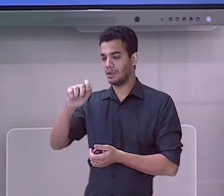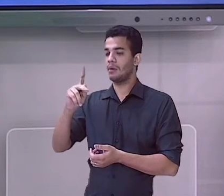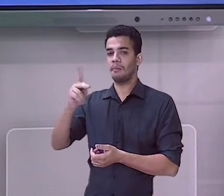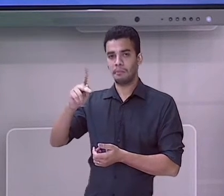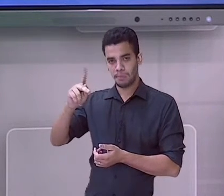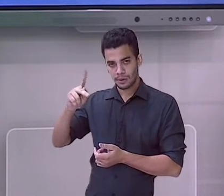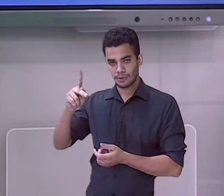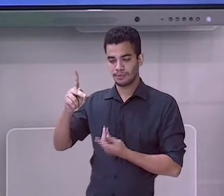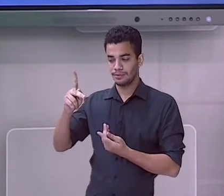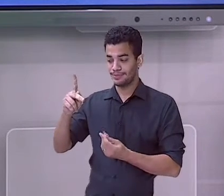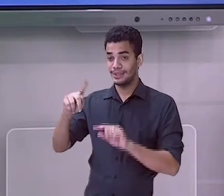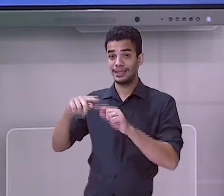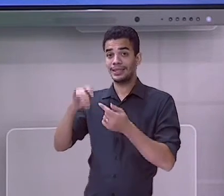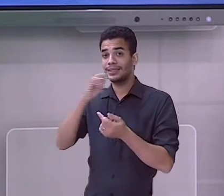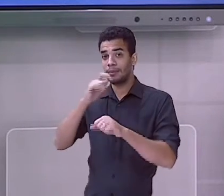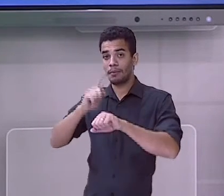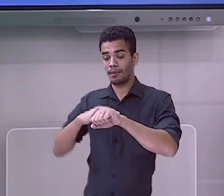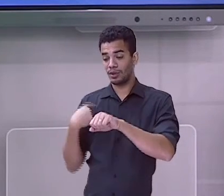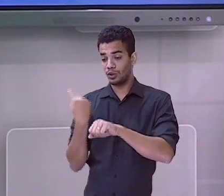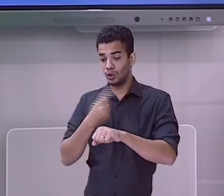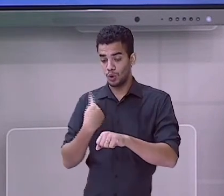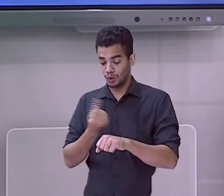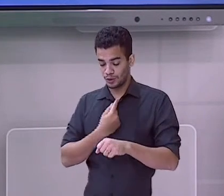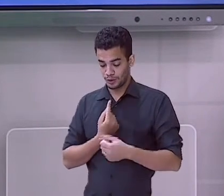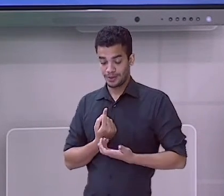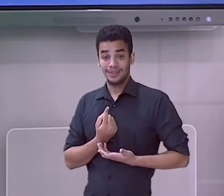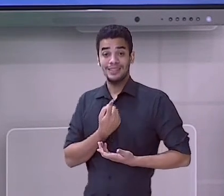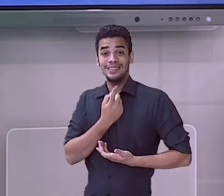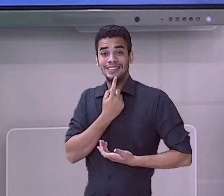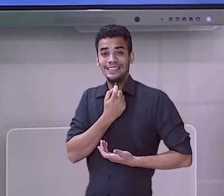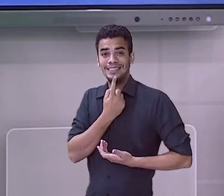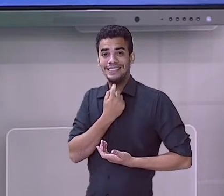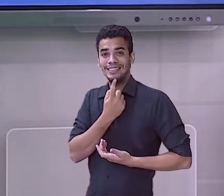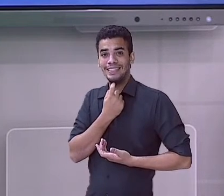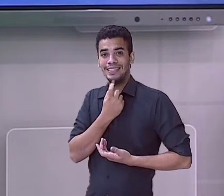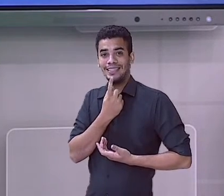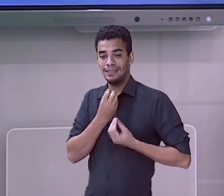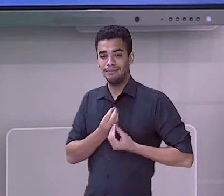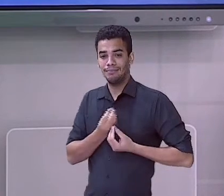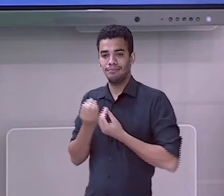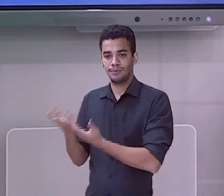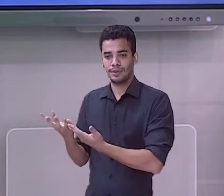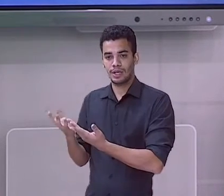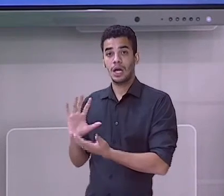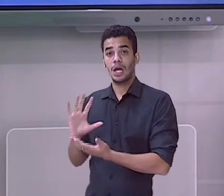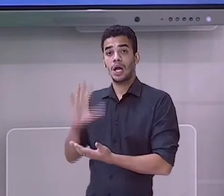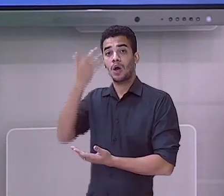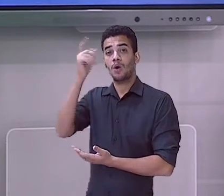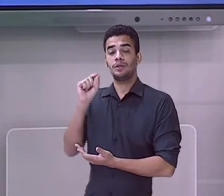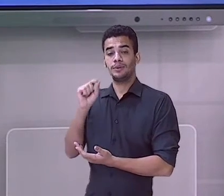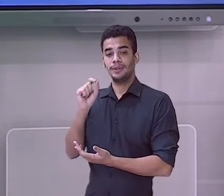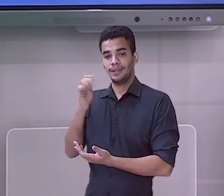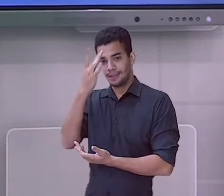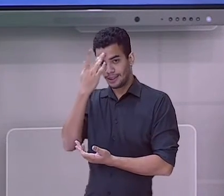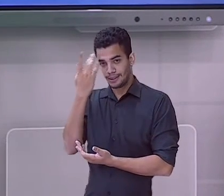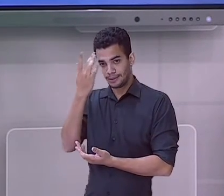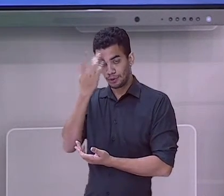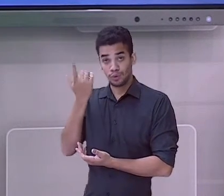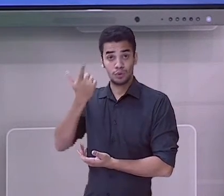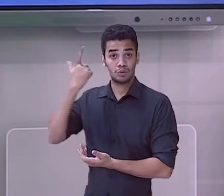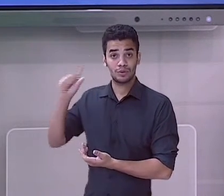a gente doa uma quantidade de sangue que vai ser centrifugado e aí a gente consegue